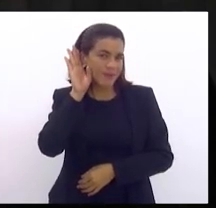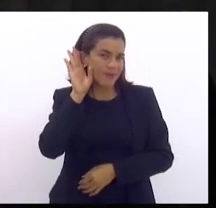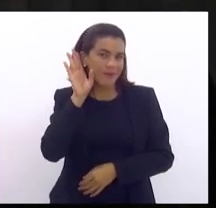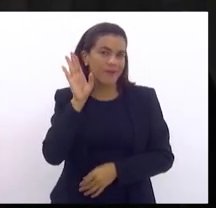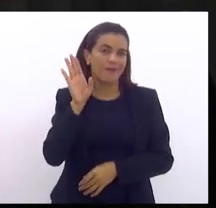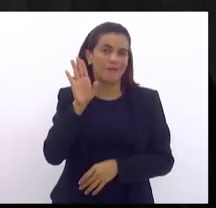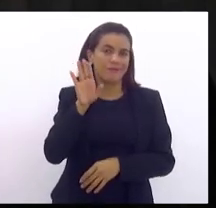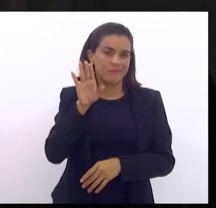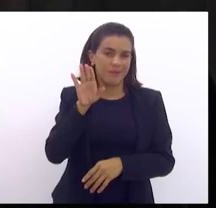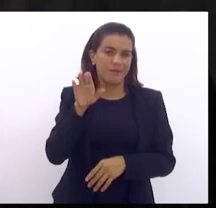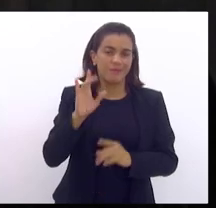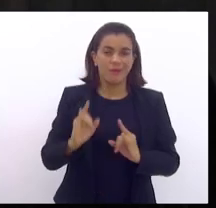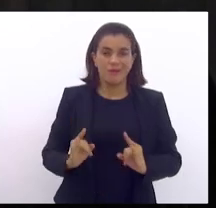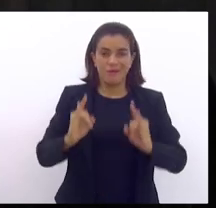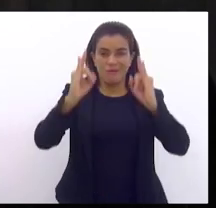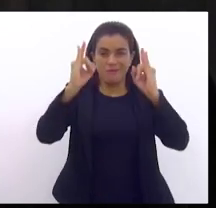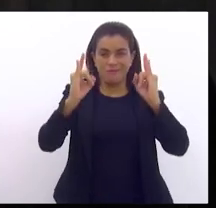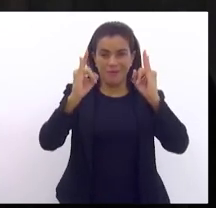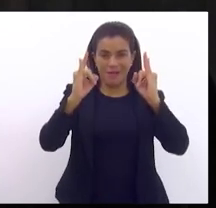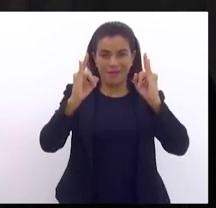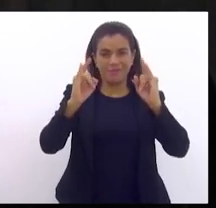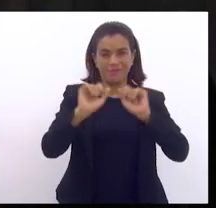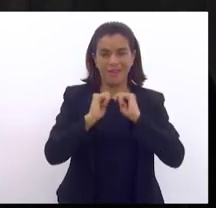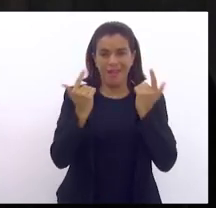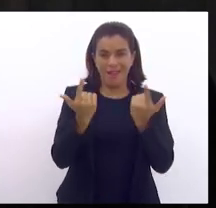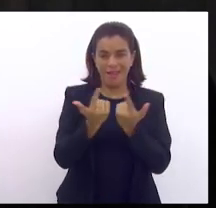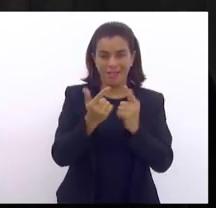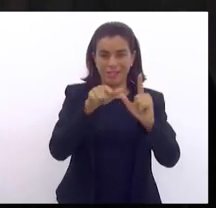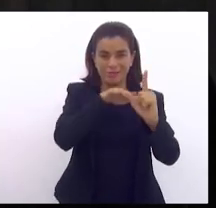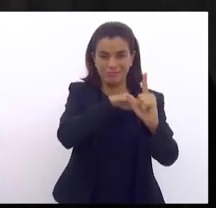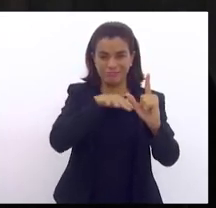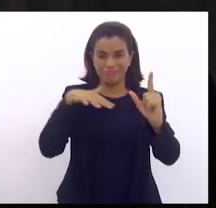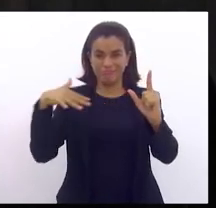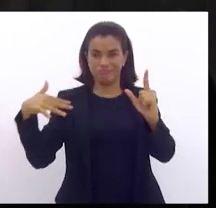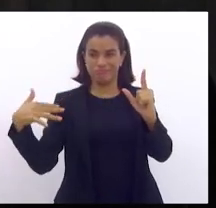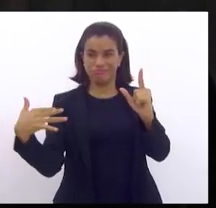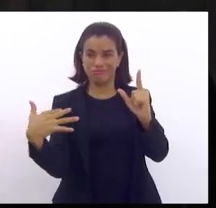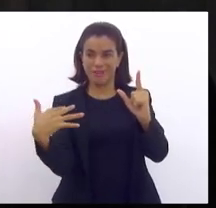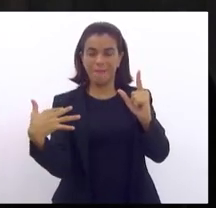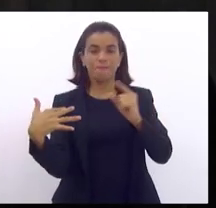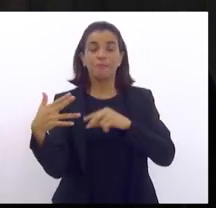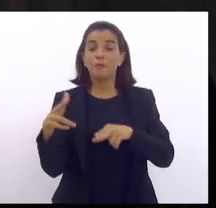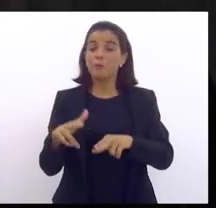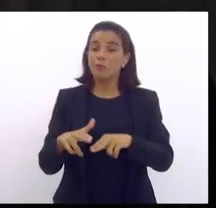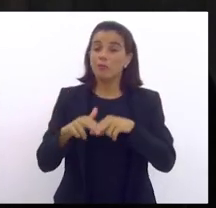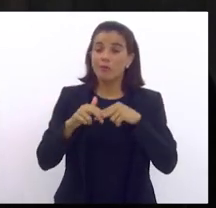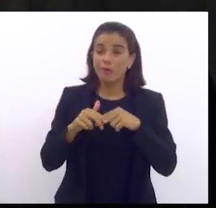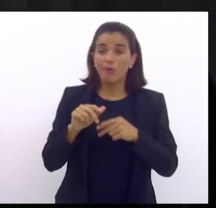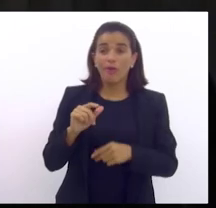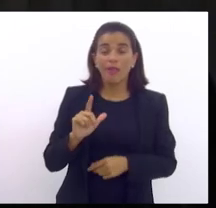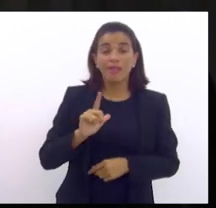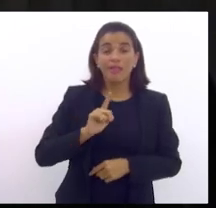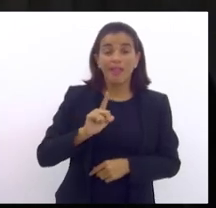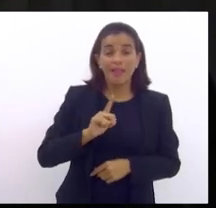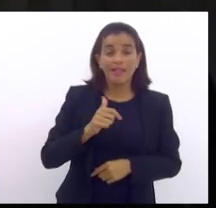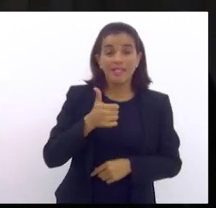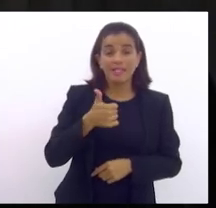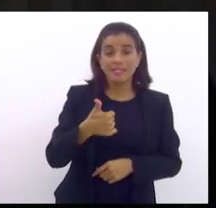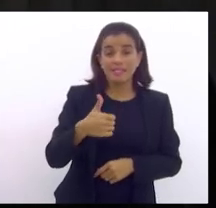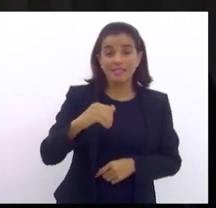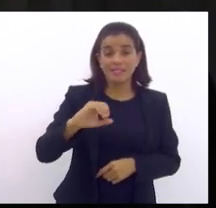em torno da nossa, do nosso prédio, se dá exatamente porque tem